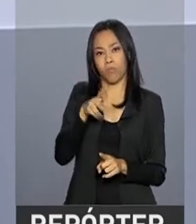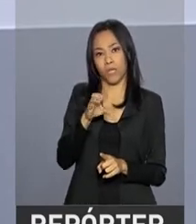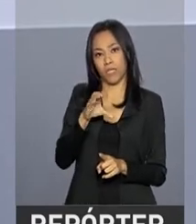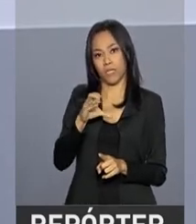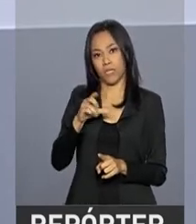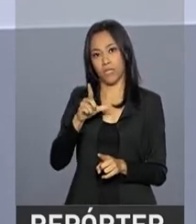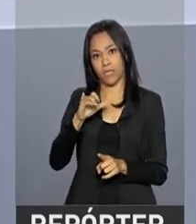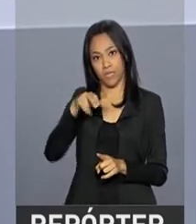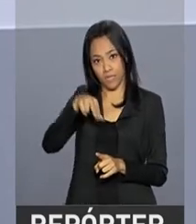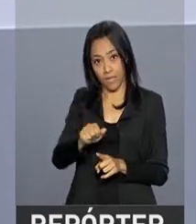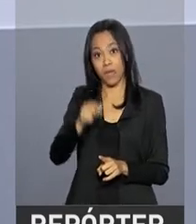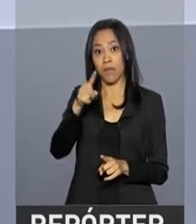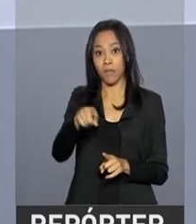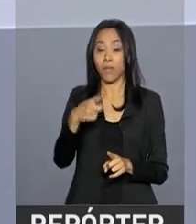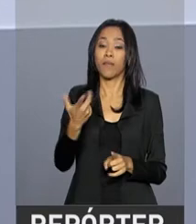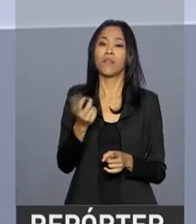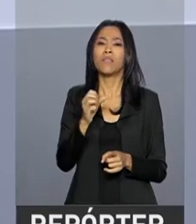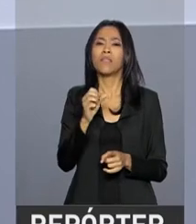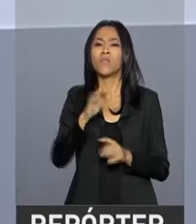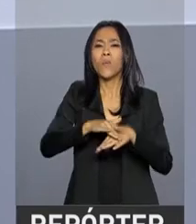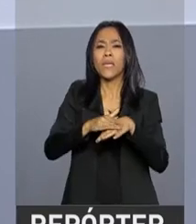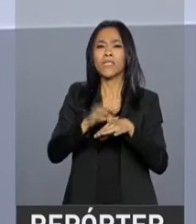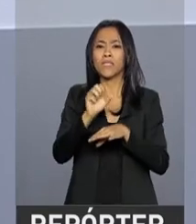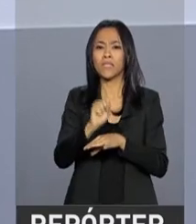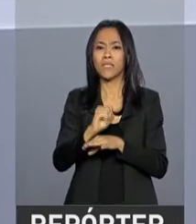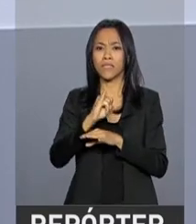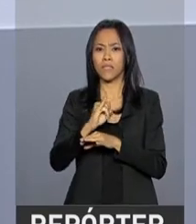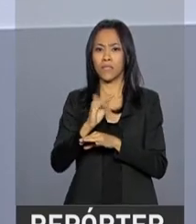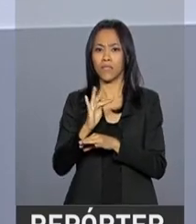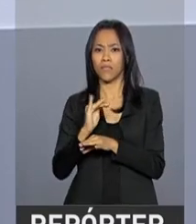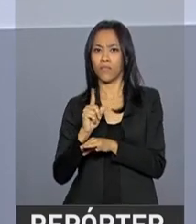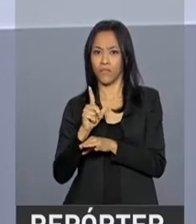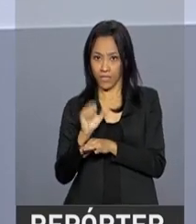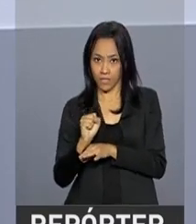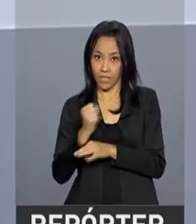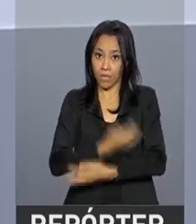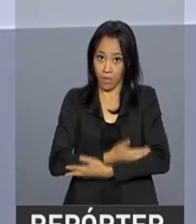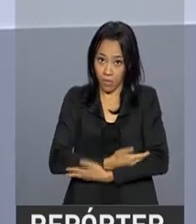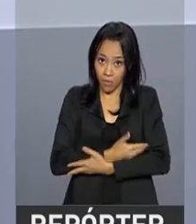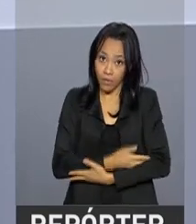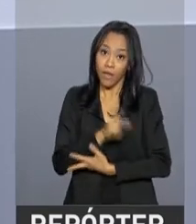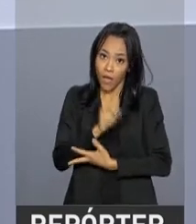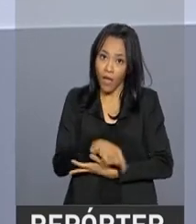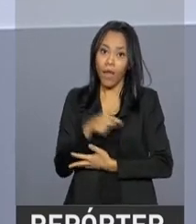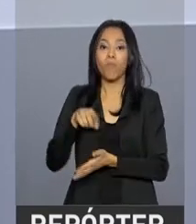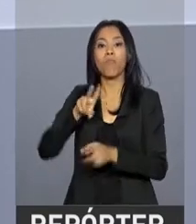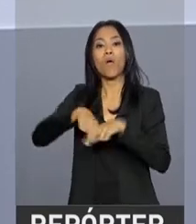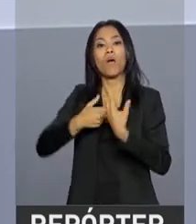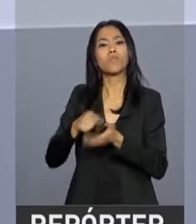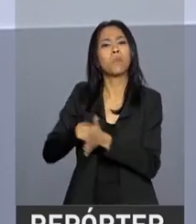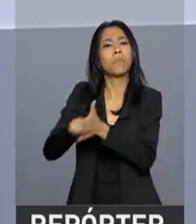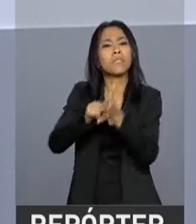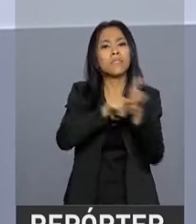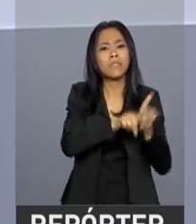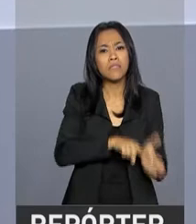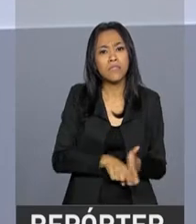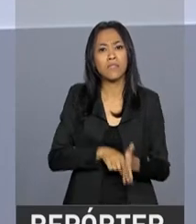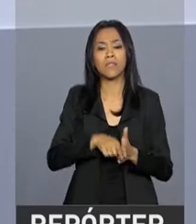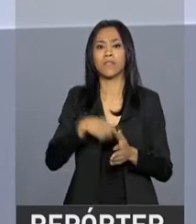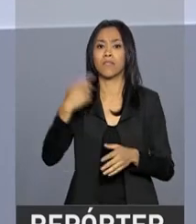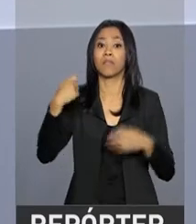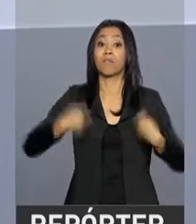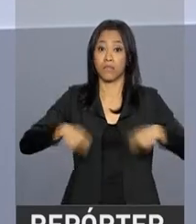da sífilis congênita em bebês a distribuição foi definido a partir de uma consulta nacional sobre a necessidade de cada um